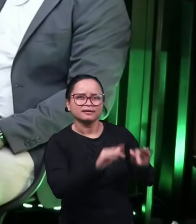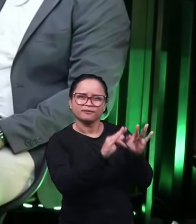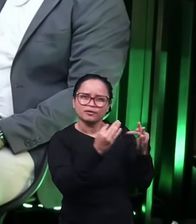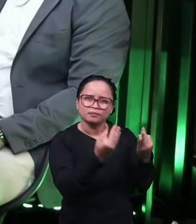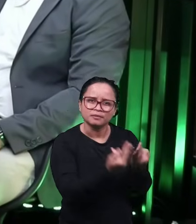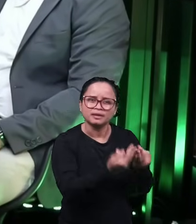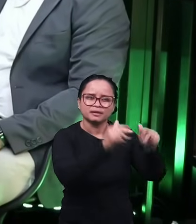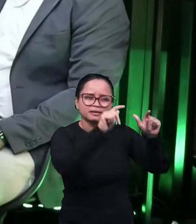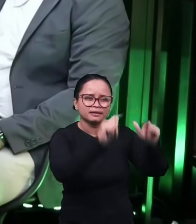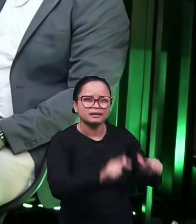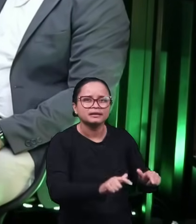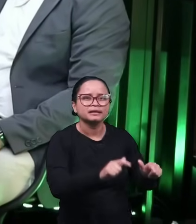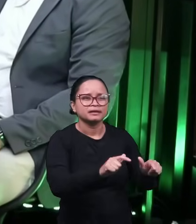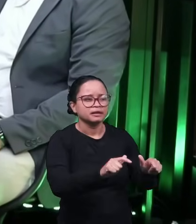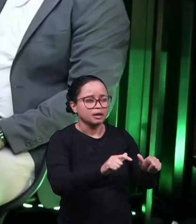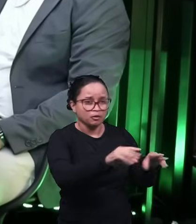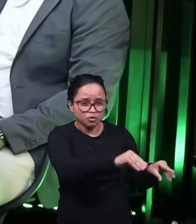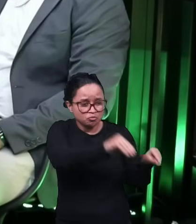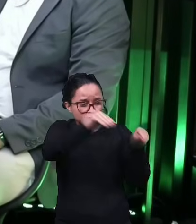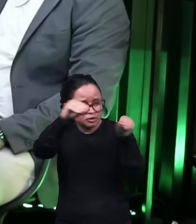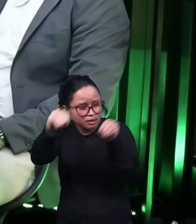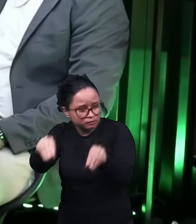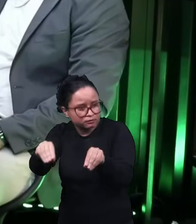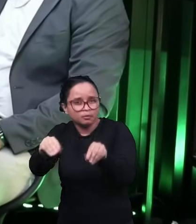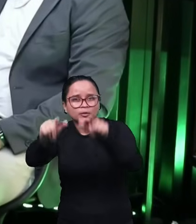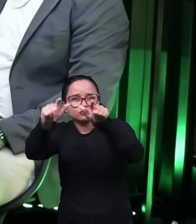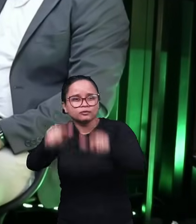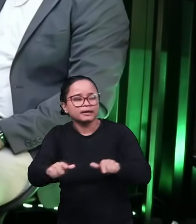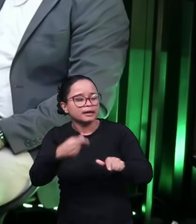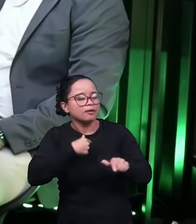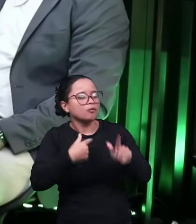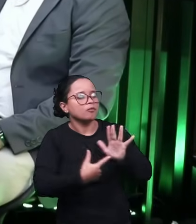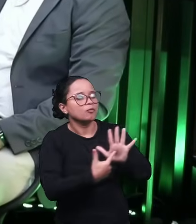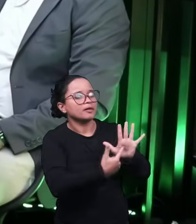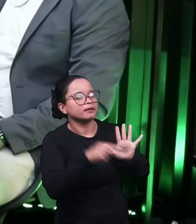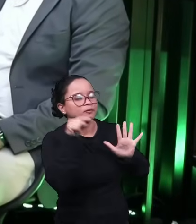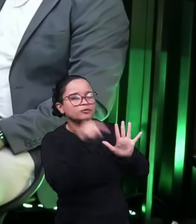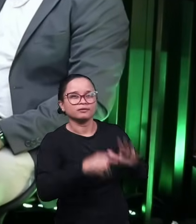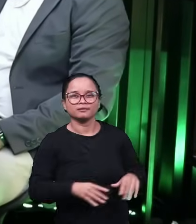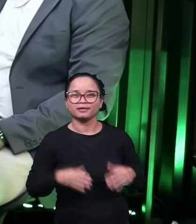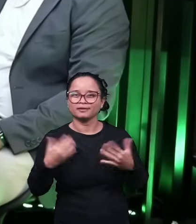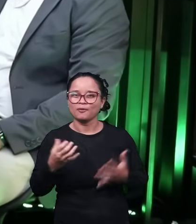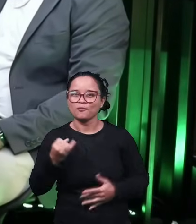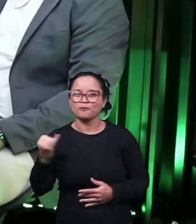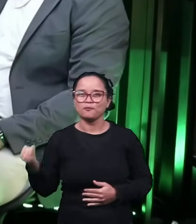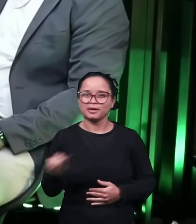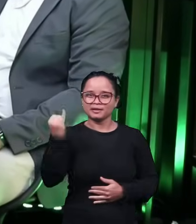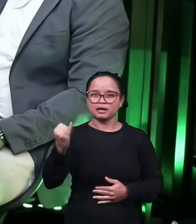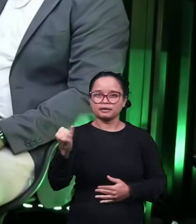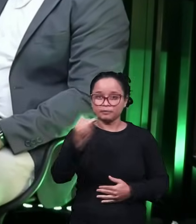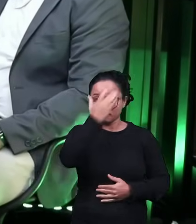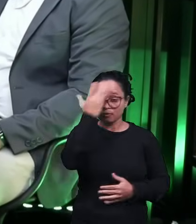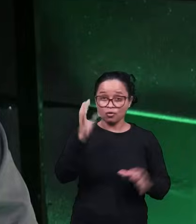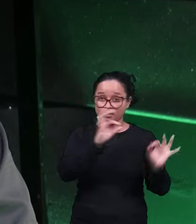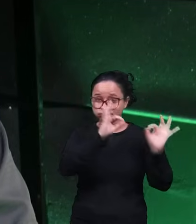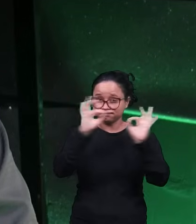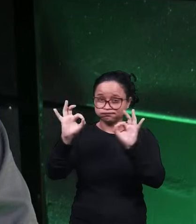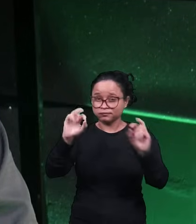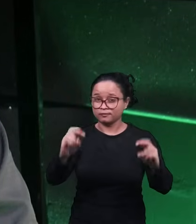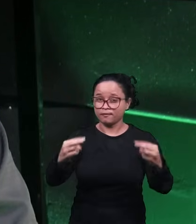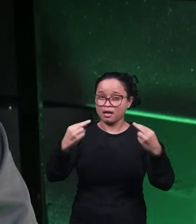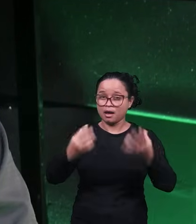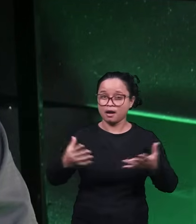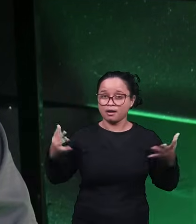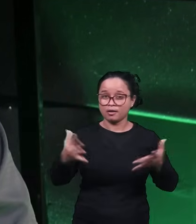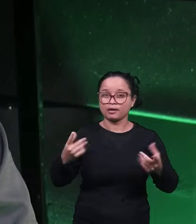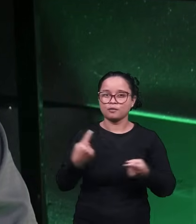casa do teu pai e vai para uma terra que eu vou te mostrar. Isso é muito importante para aqueles que estão nos assistindo, porque o